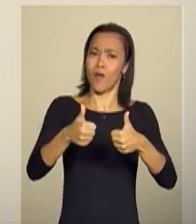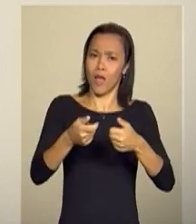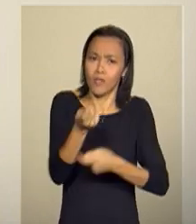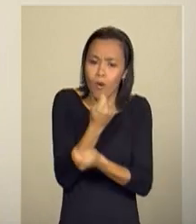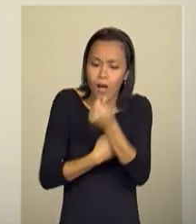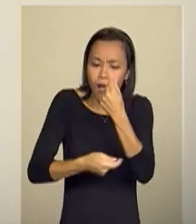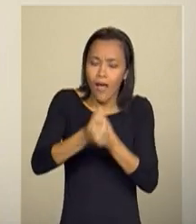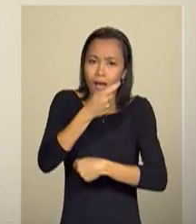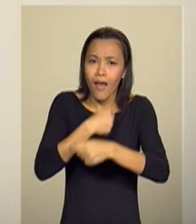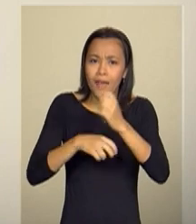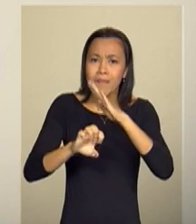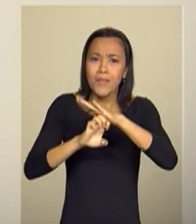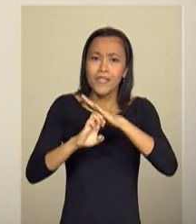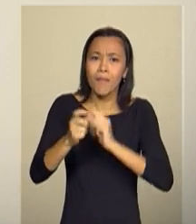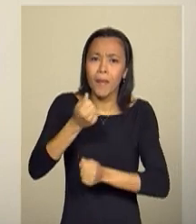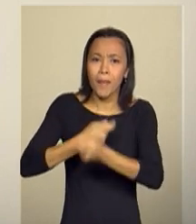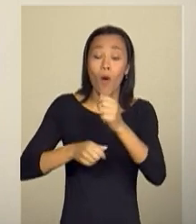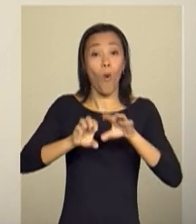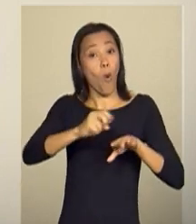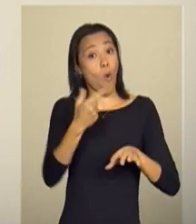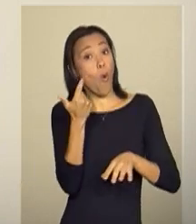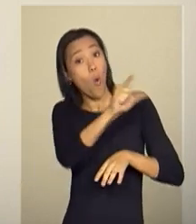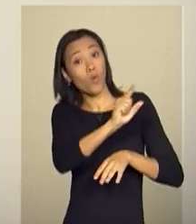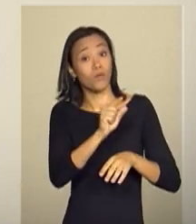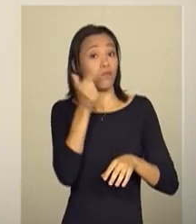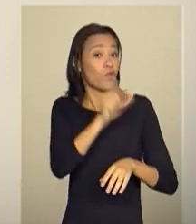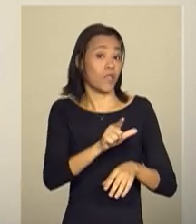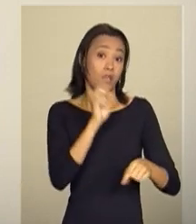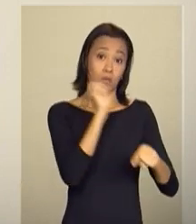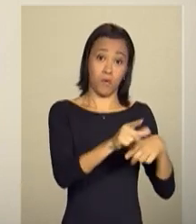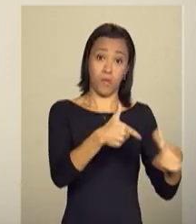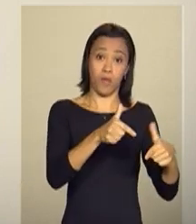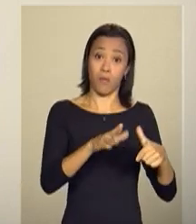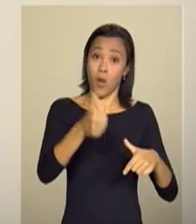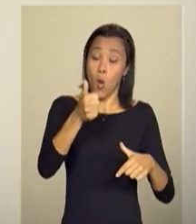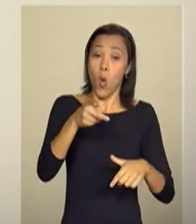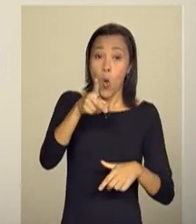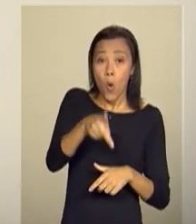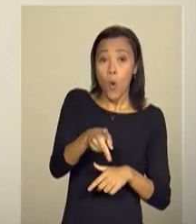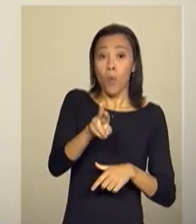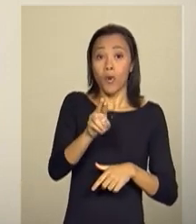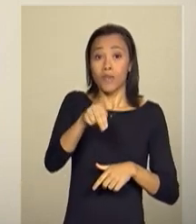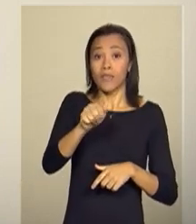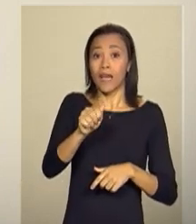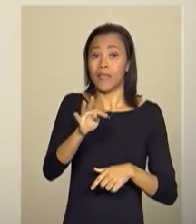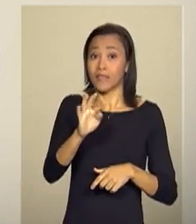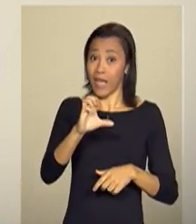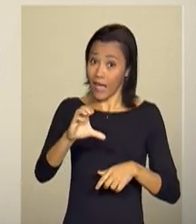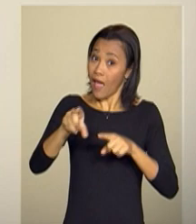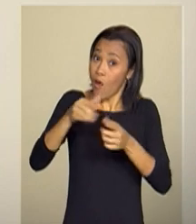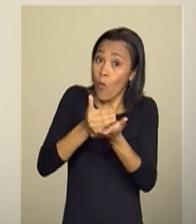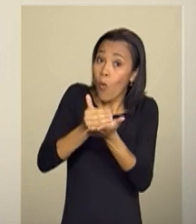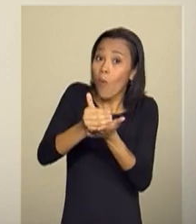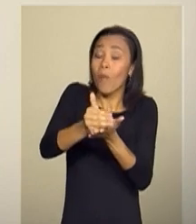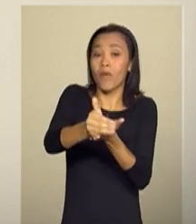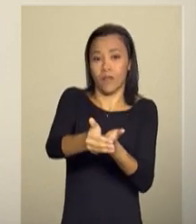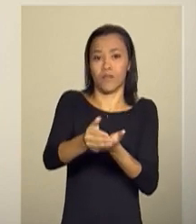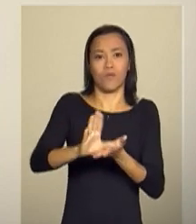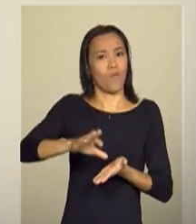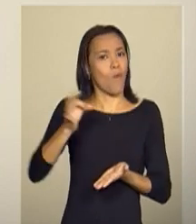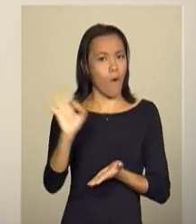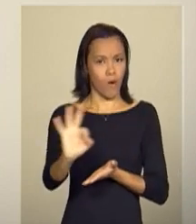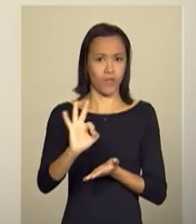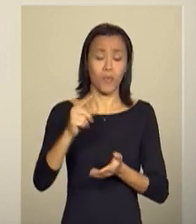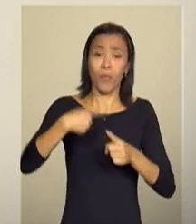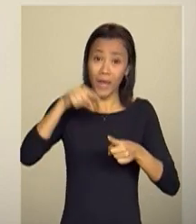negócio ou arranjar um emprego melhor o Pronatec é um ótimo exemplo de começo sabe Luciano